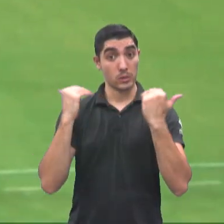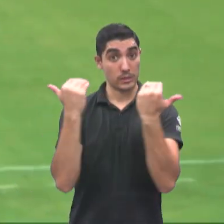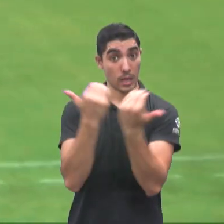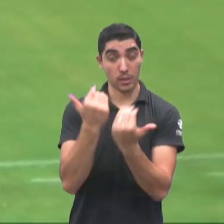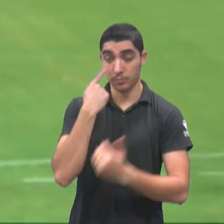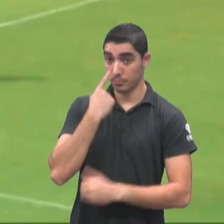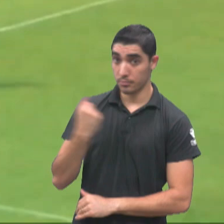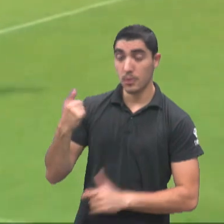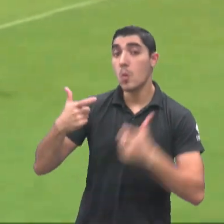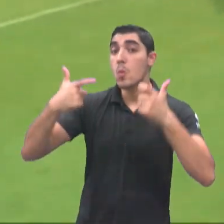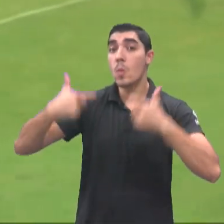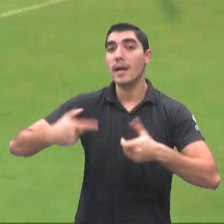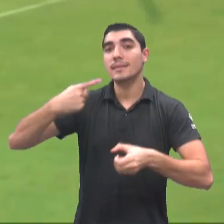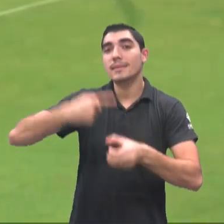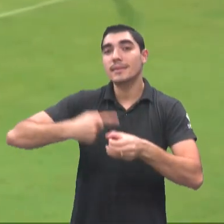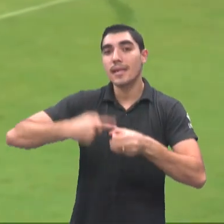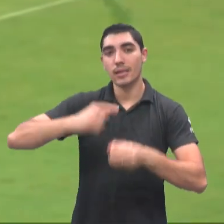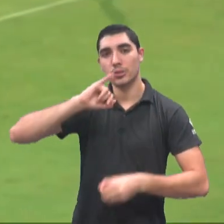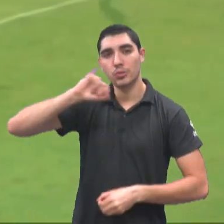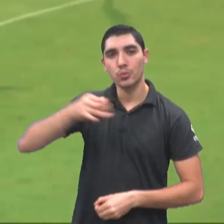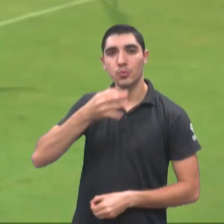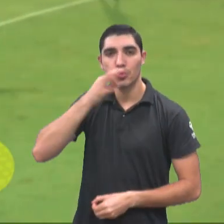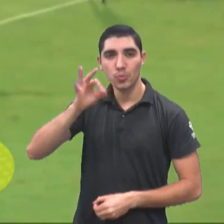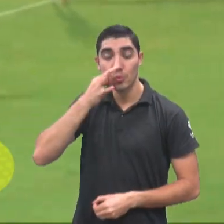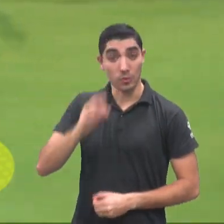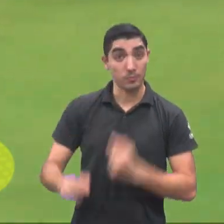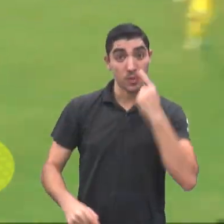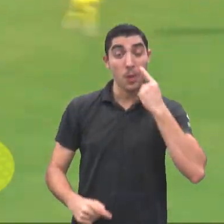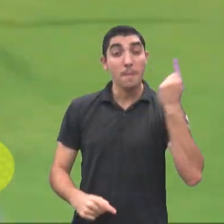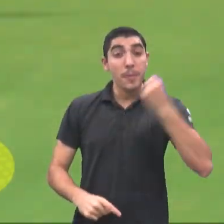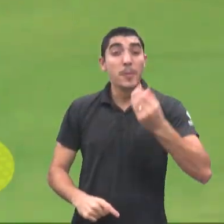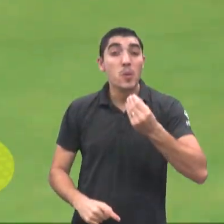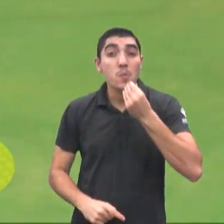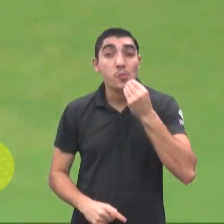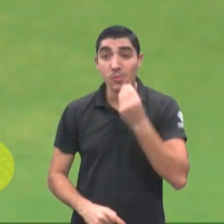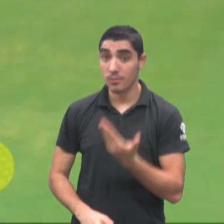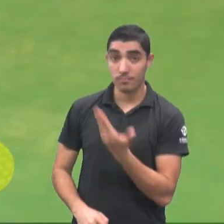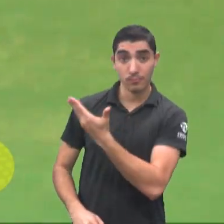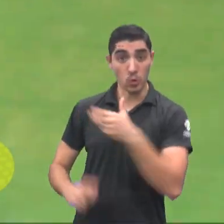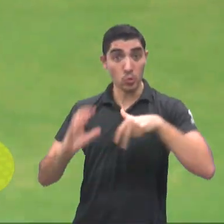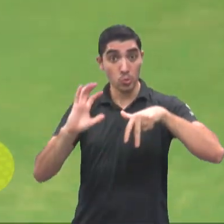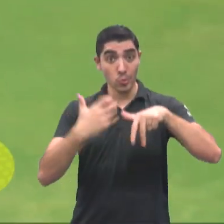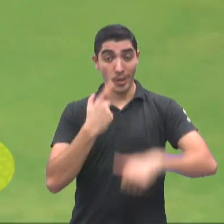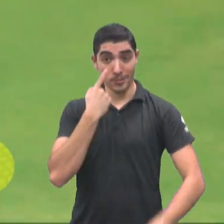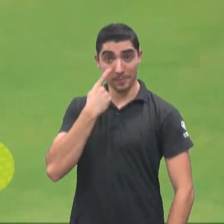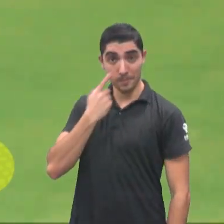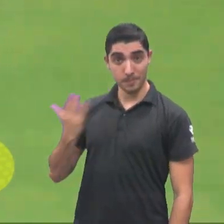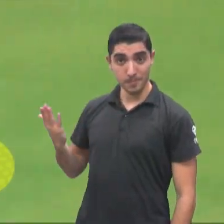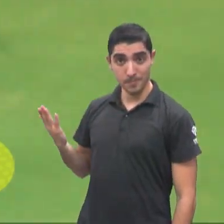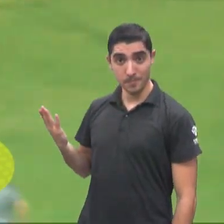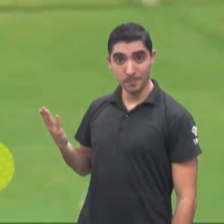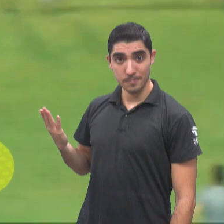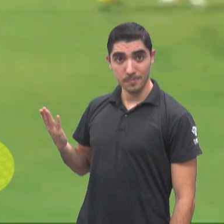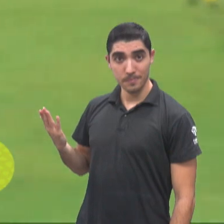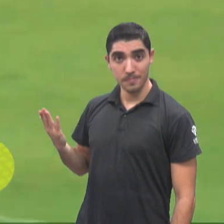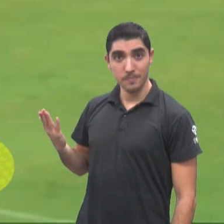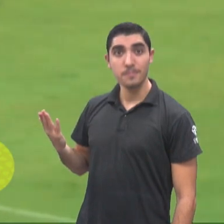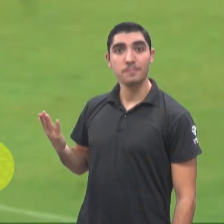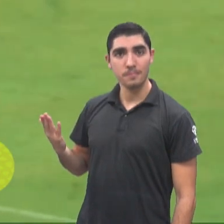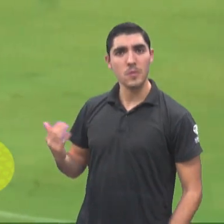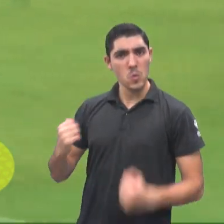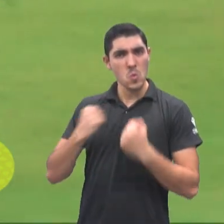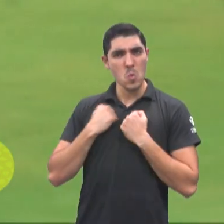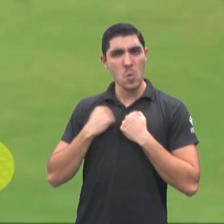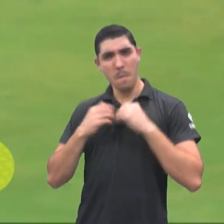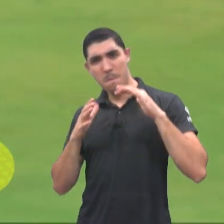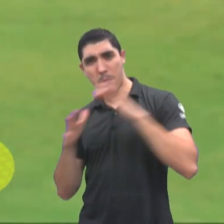Sintra, em Jundiaí, a primeira chance de perigo foi para o Joseense. Emanuel dominou na intermediária e soltou o sapato. Lucas Gomes